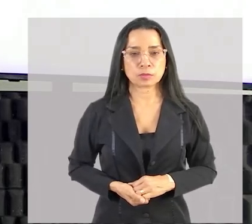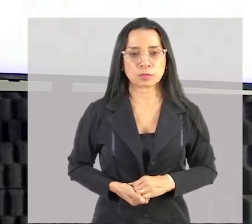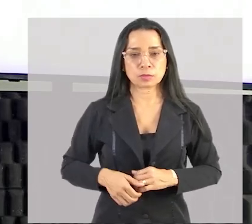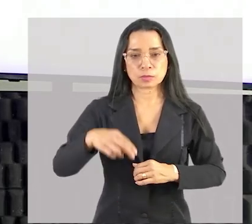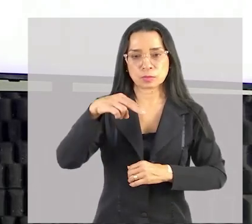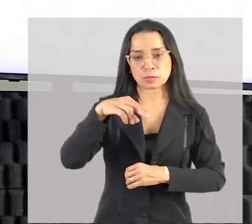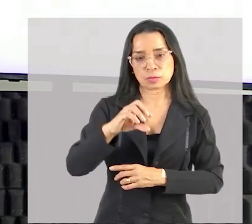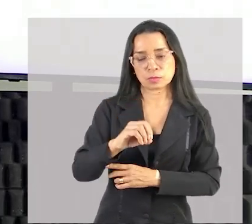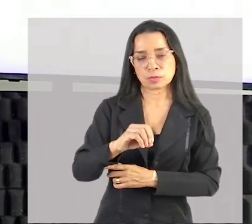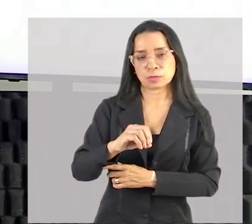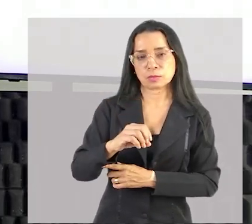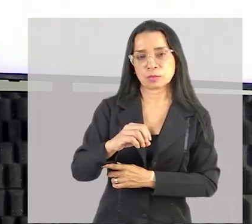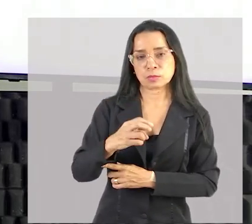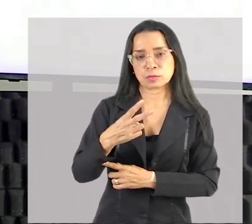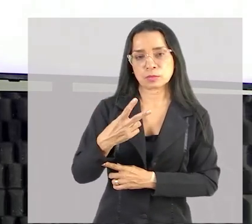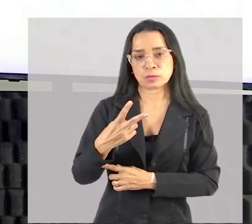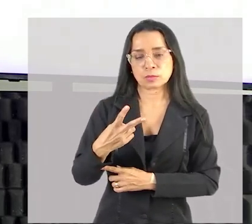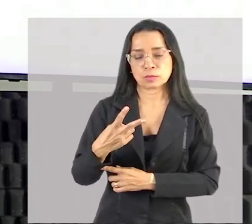NO2.